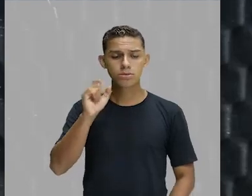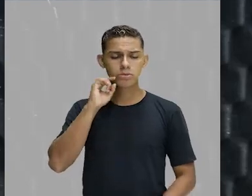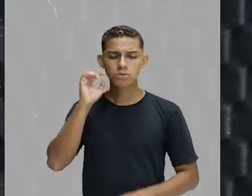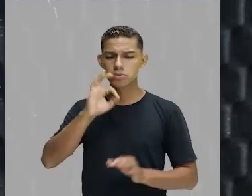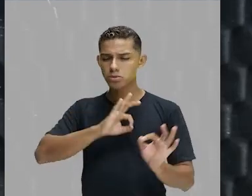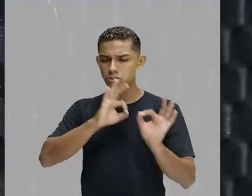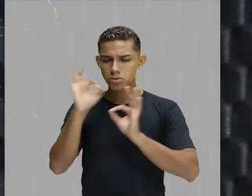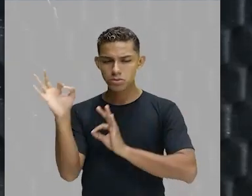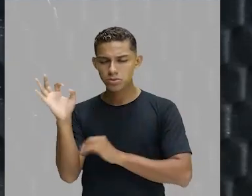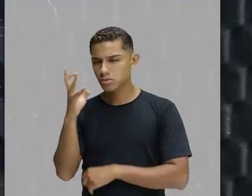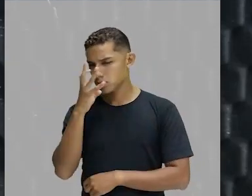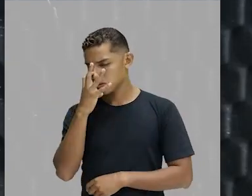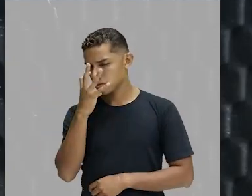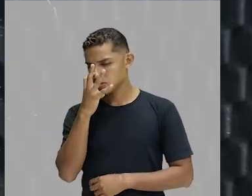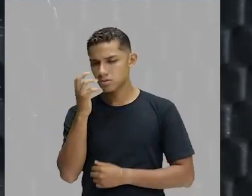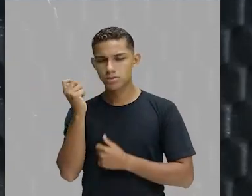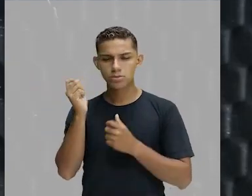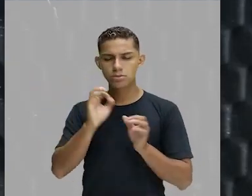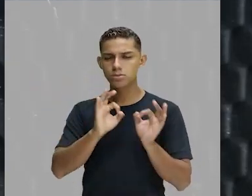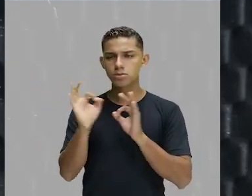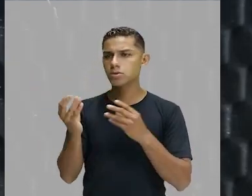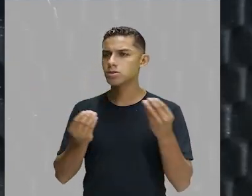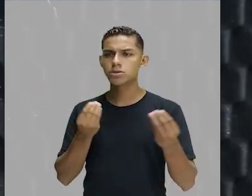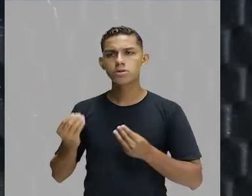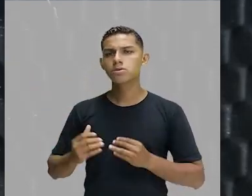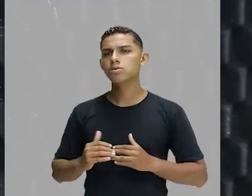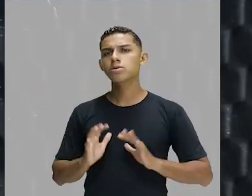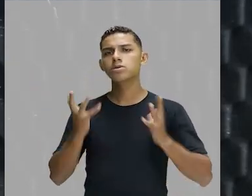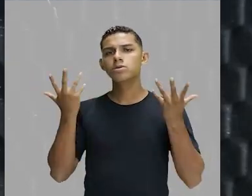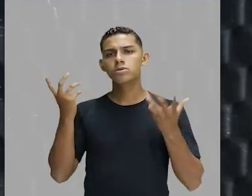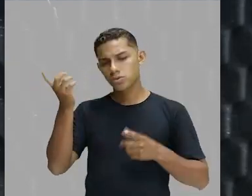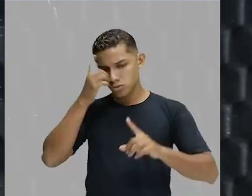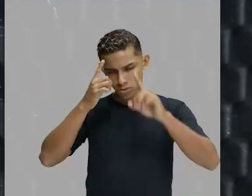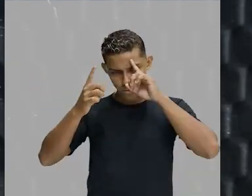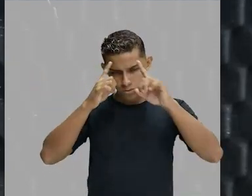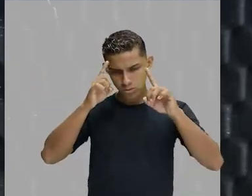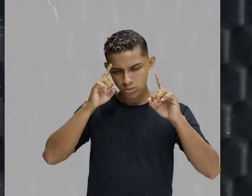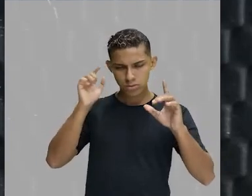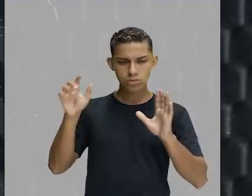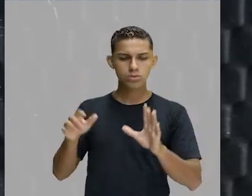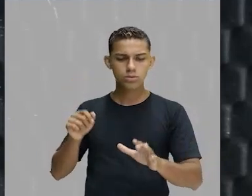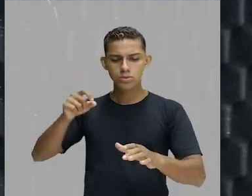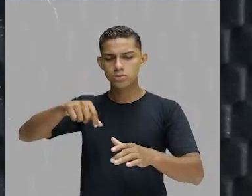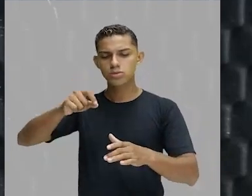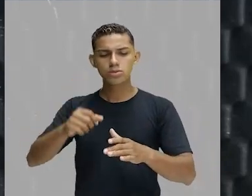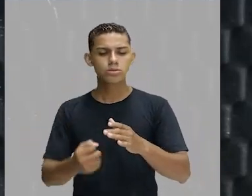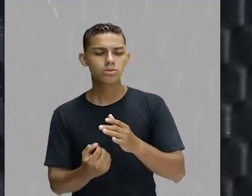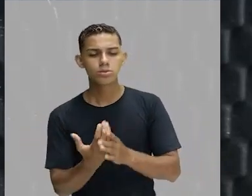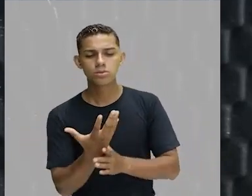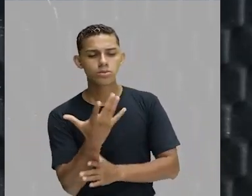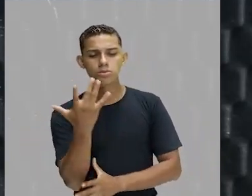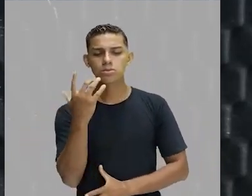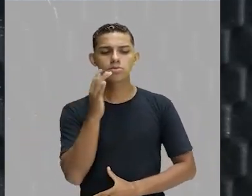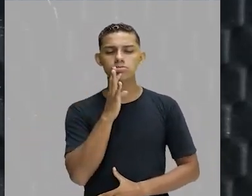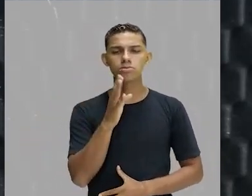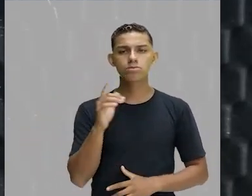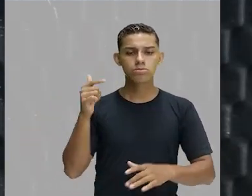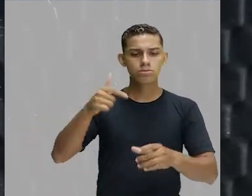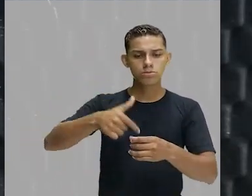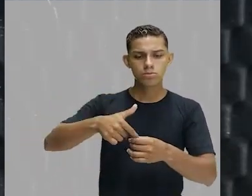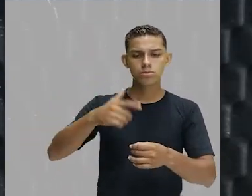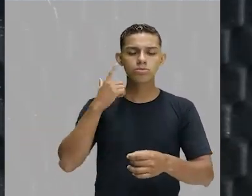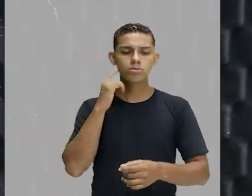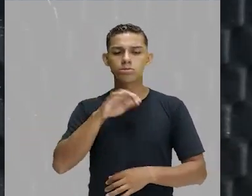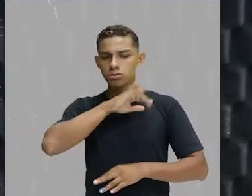passo, né, de como acontece todo o dia a dia da plantação, do trato com